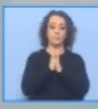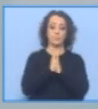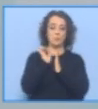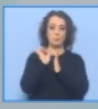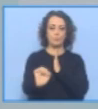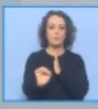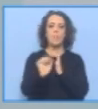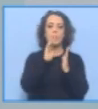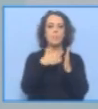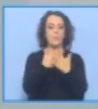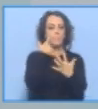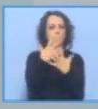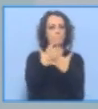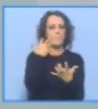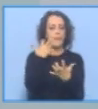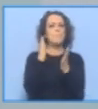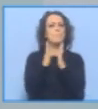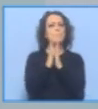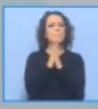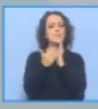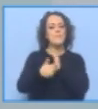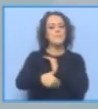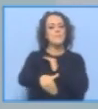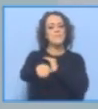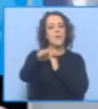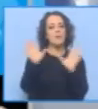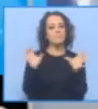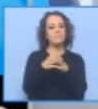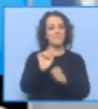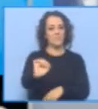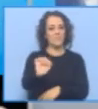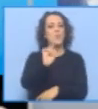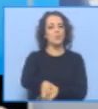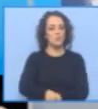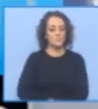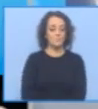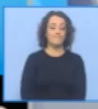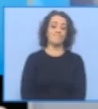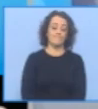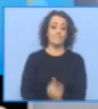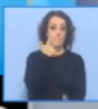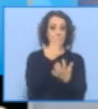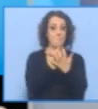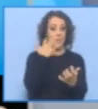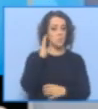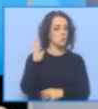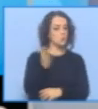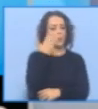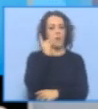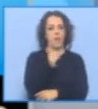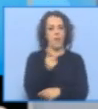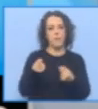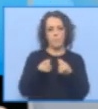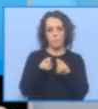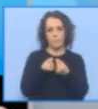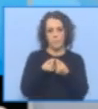vai destacar na Eucaristia que vai celebrar para a sua comunidade? Creio que a grande coisa a destacar é esta constante